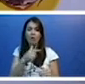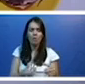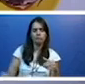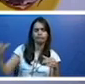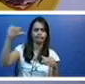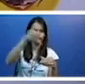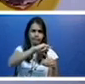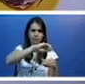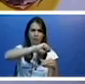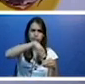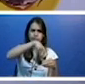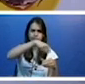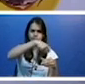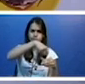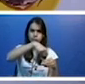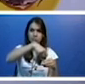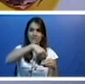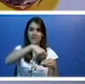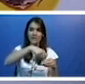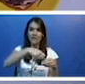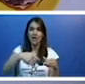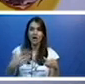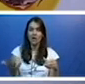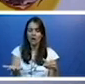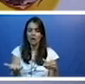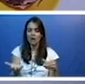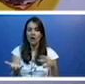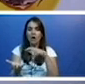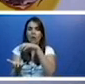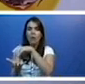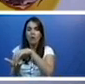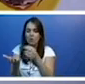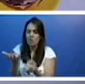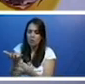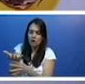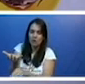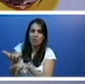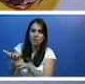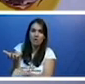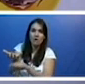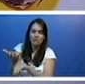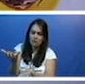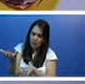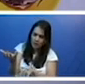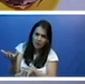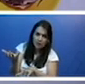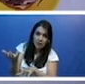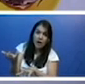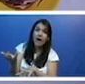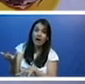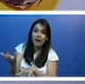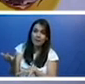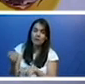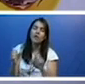água nessa mistura que você amassou e coa. O indicador já está pronto. O segundo modo, você vai usar um